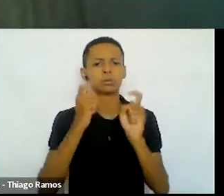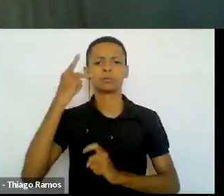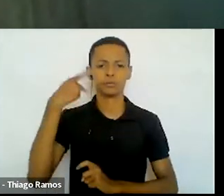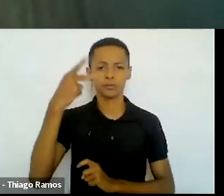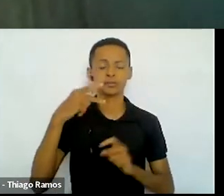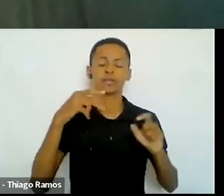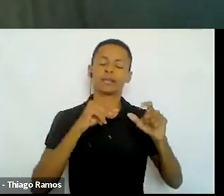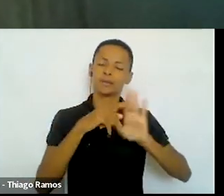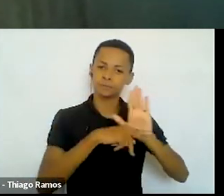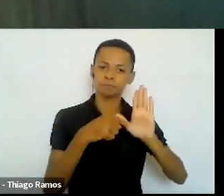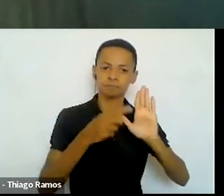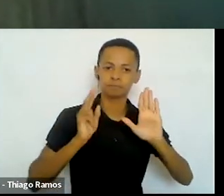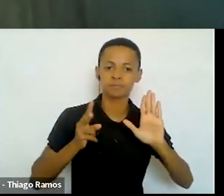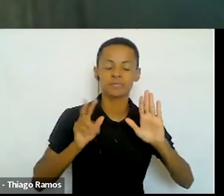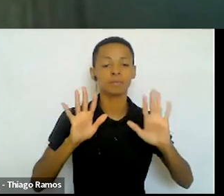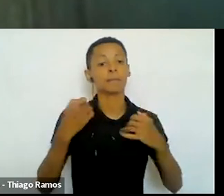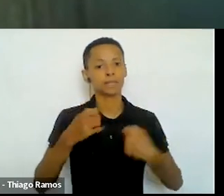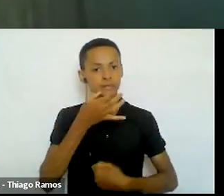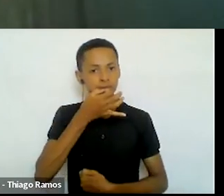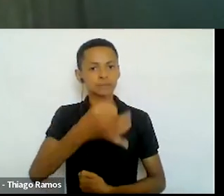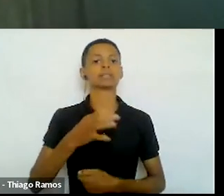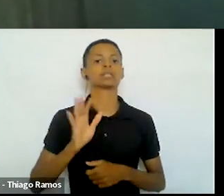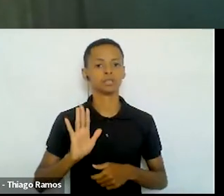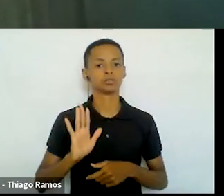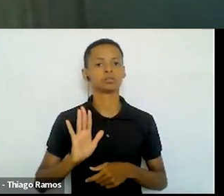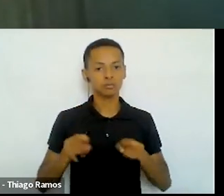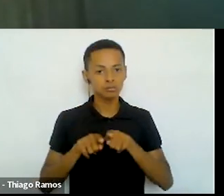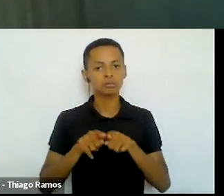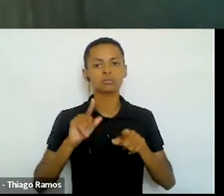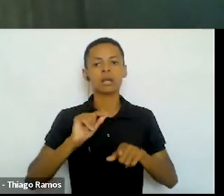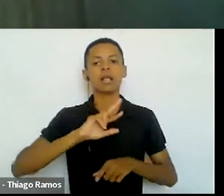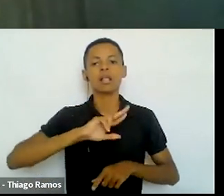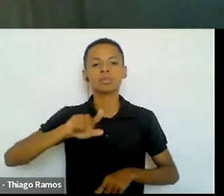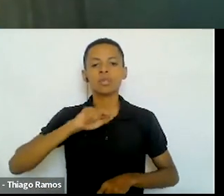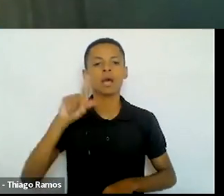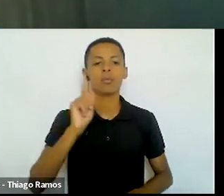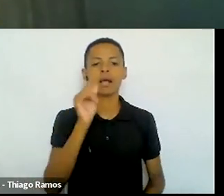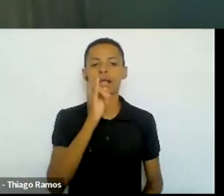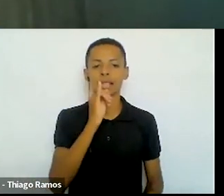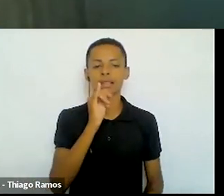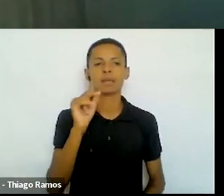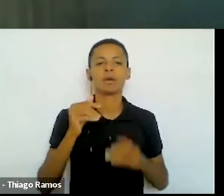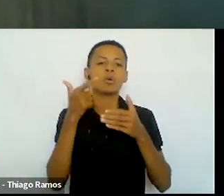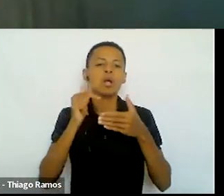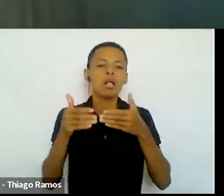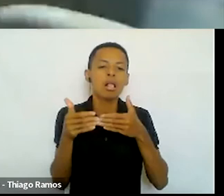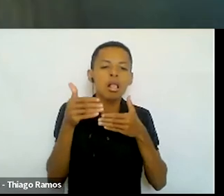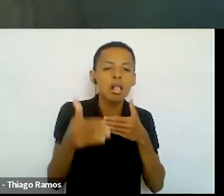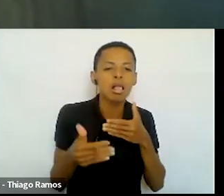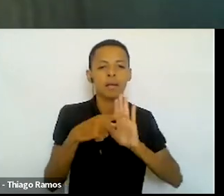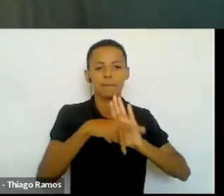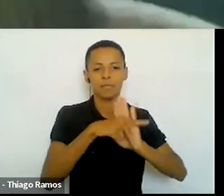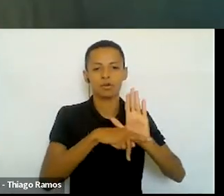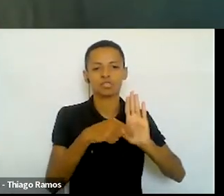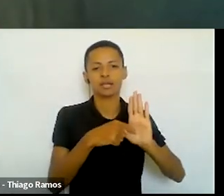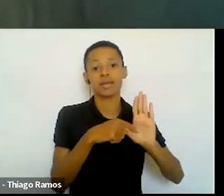mas precisa ser crítico, né? Eu acho que isso daí, para a gente não incorrer de avançar nesse projeto que é muito maior do que